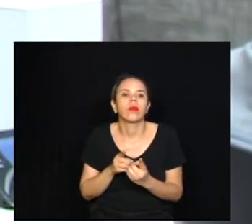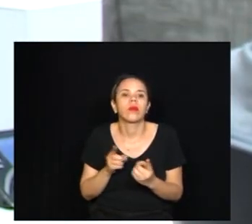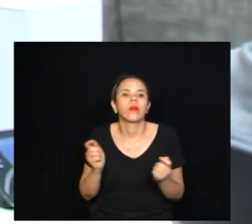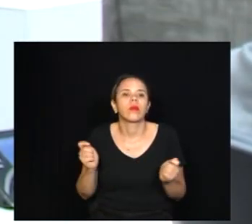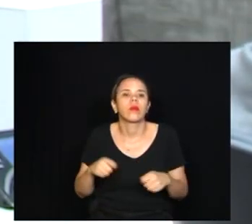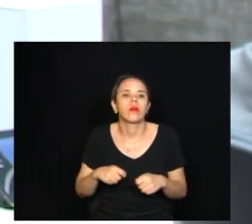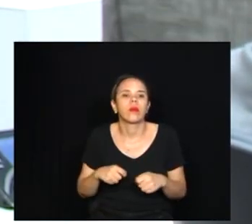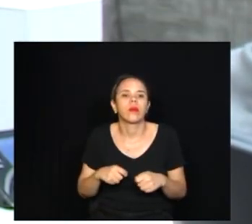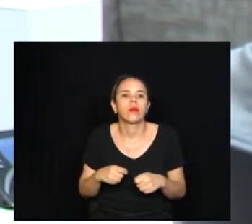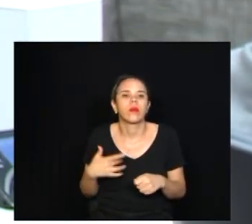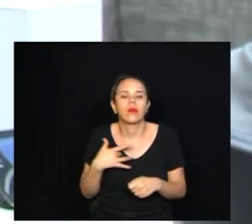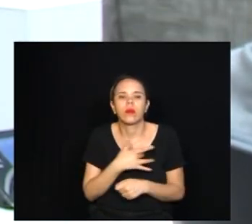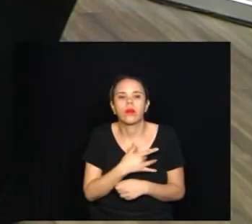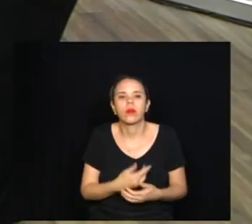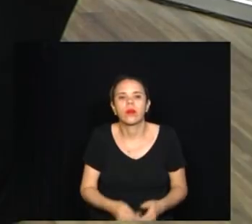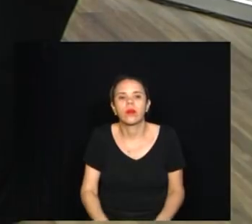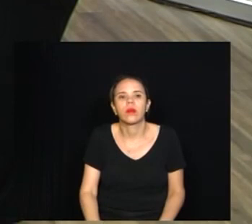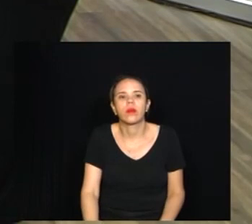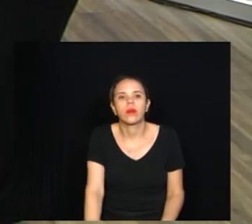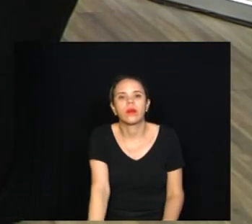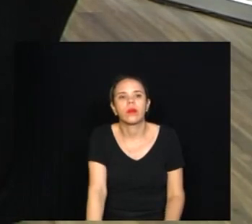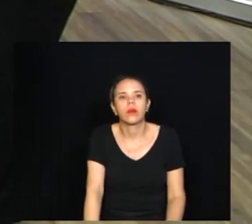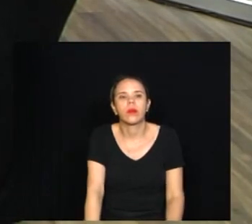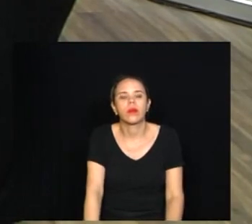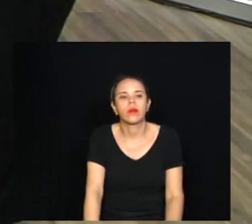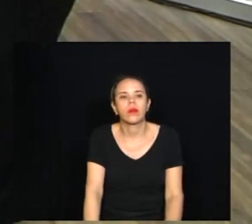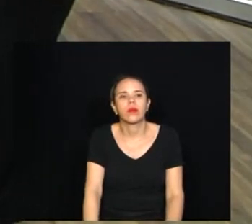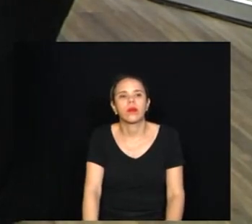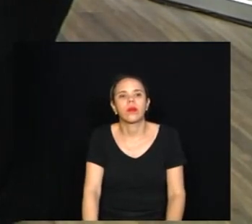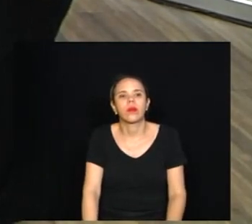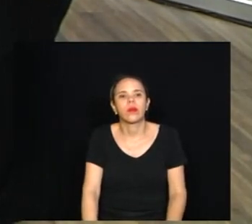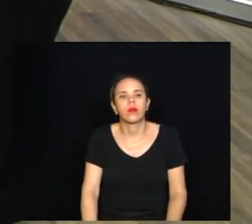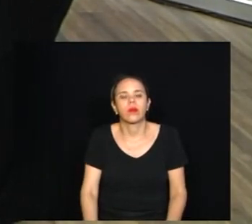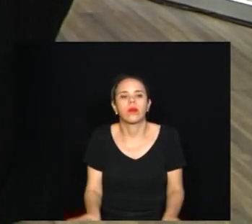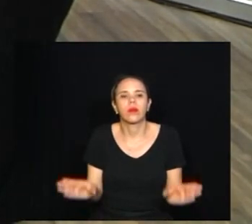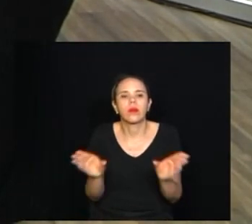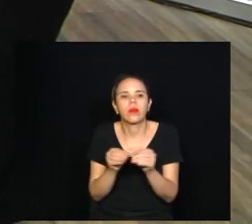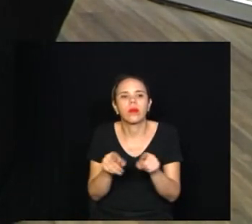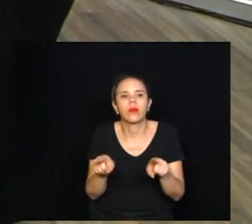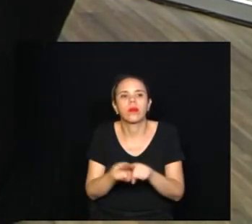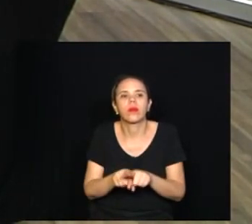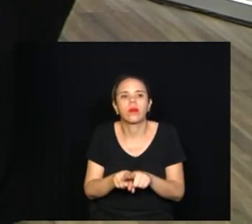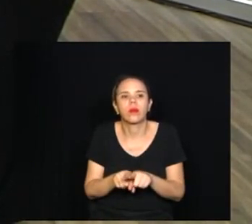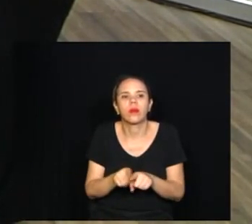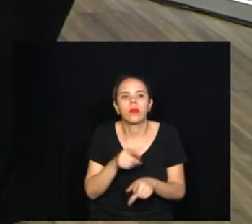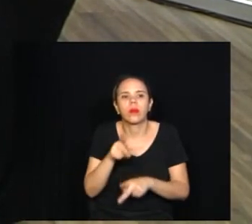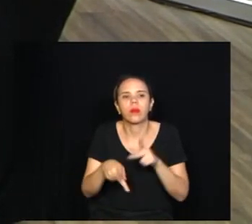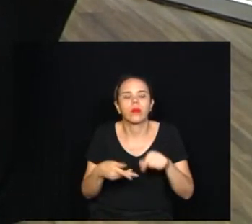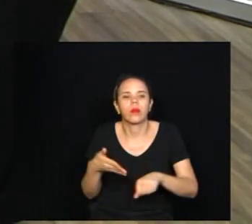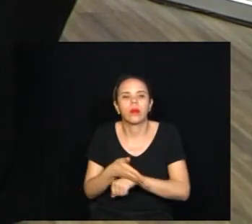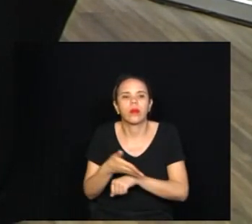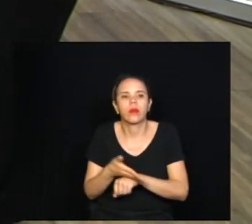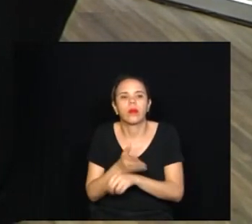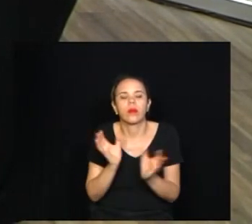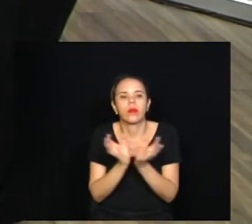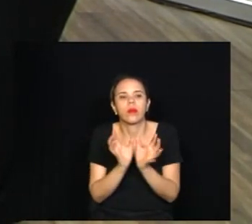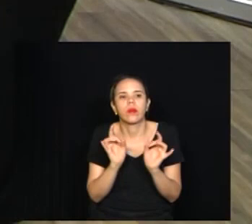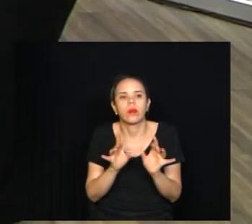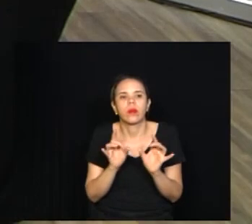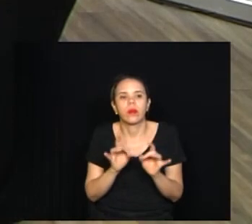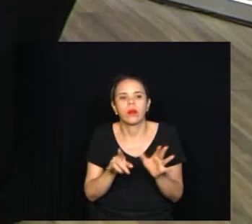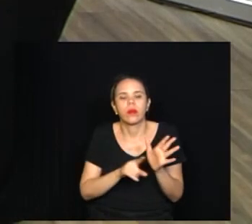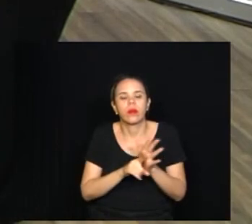possa restabelecer a sua saúde. E Mirna Abreu, foi definido também os integrantes, da Comissão Especial